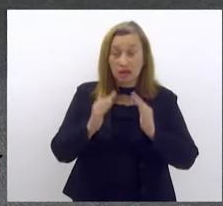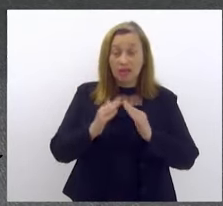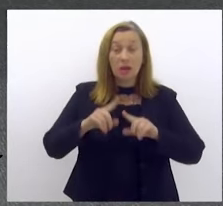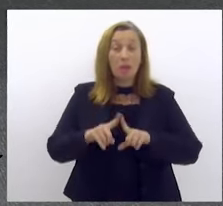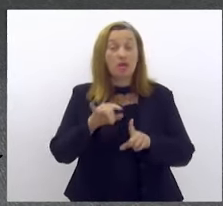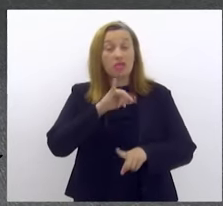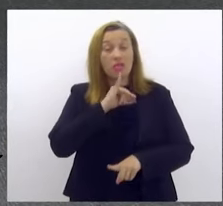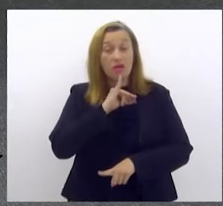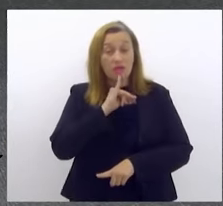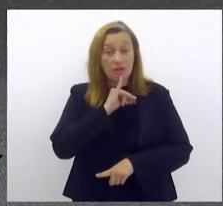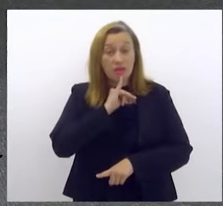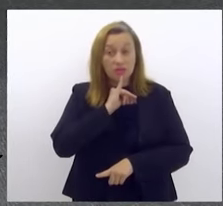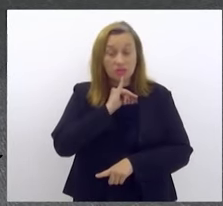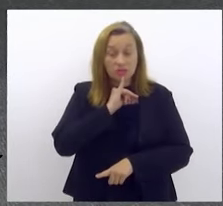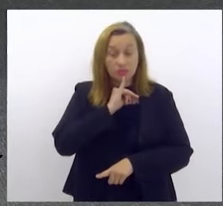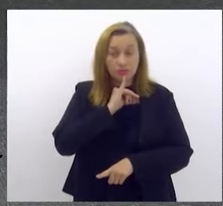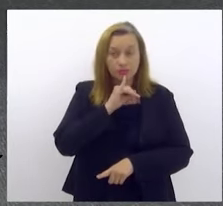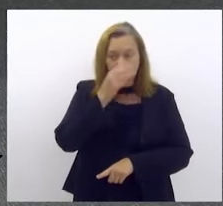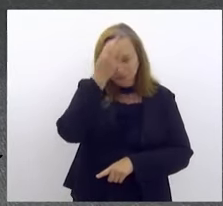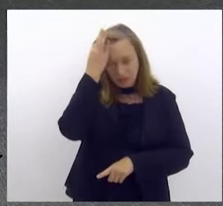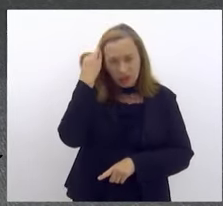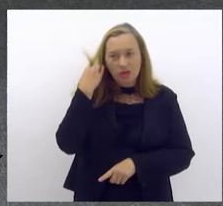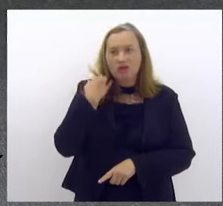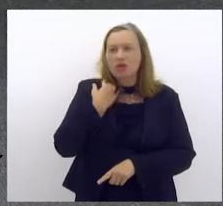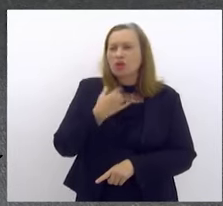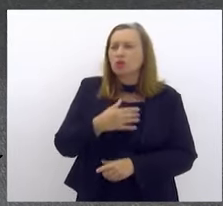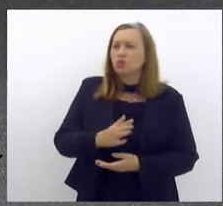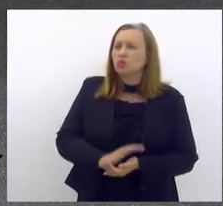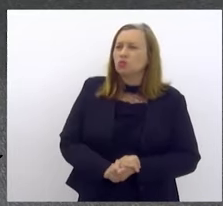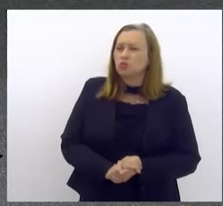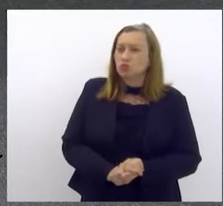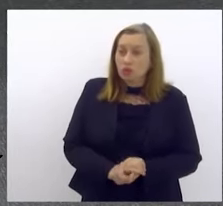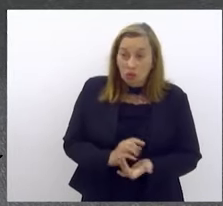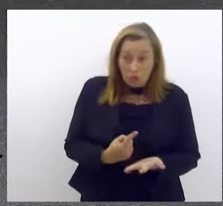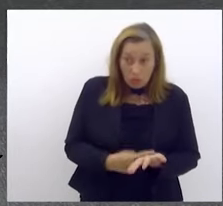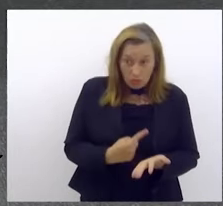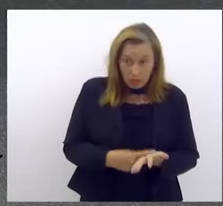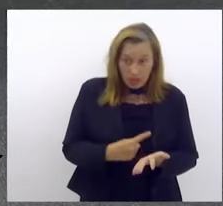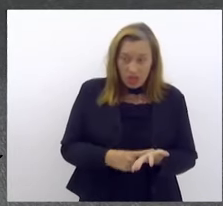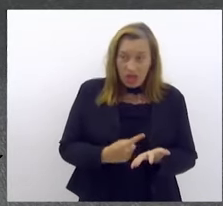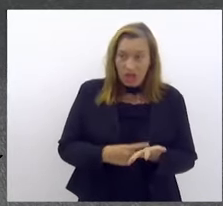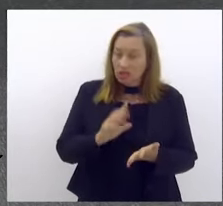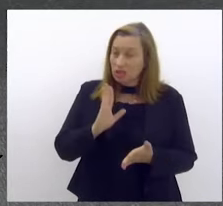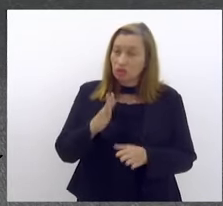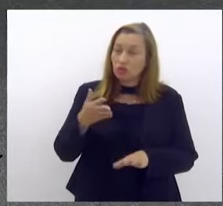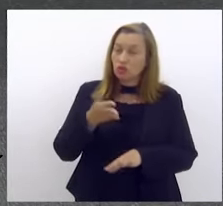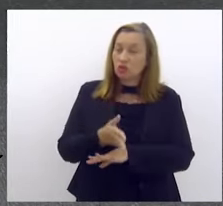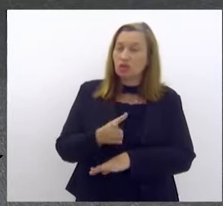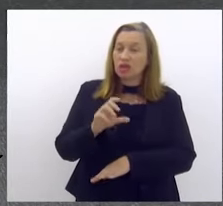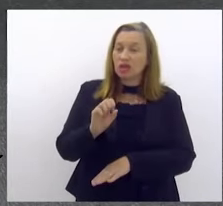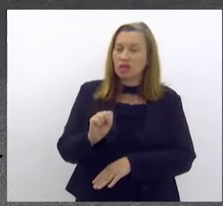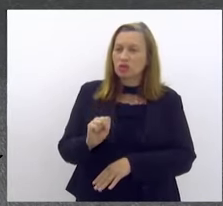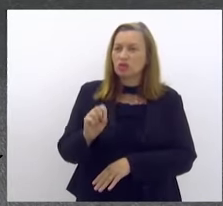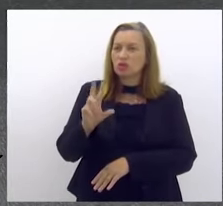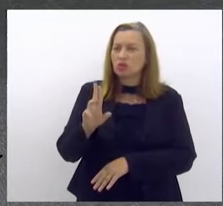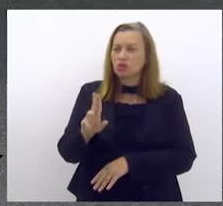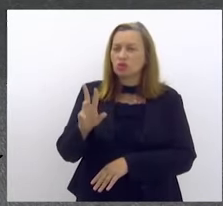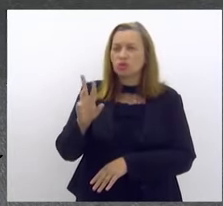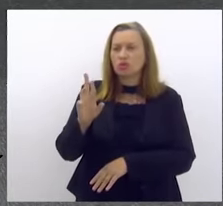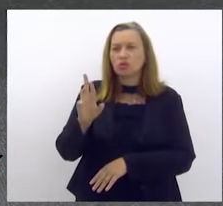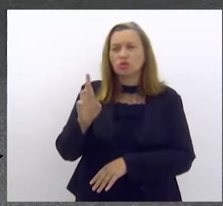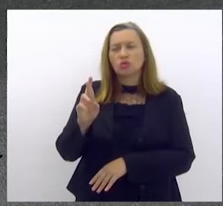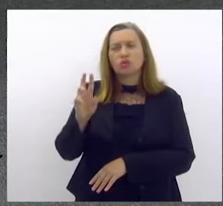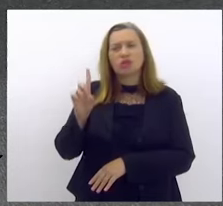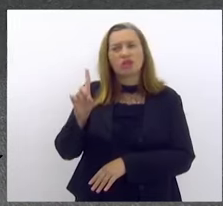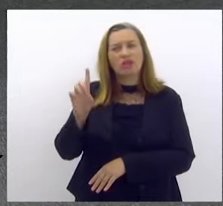infelizmente, o que foi combinado não chegou à Sudeste. E o presidente da